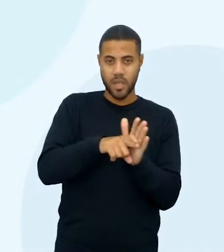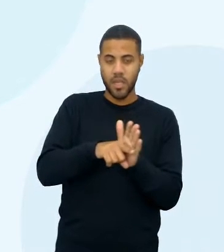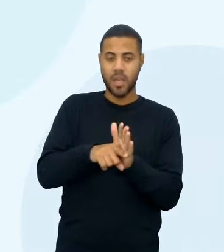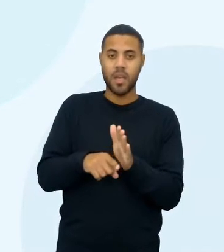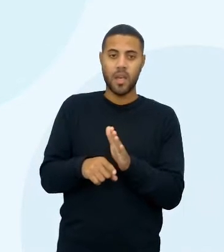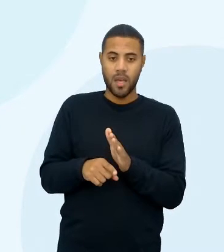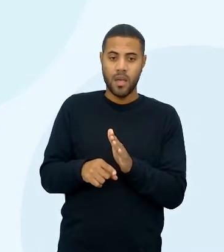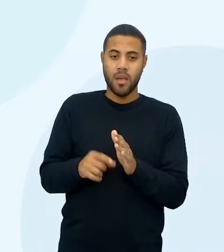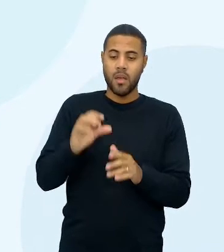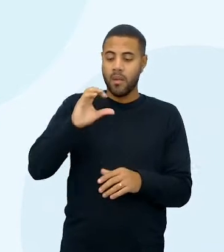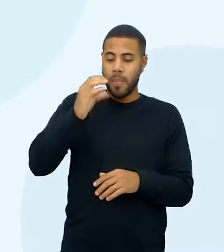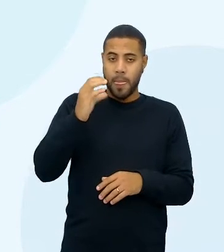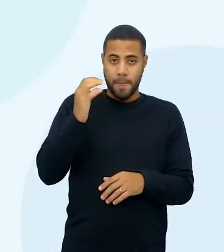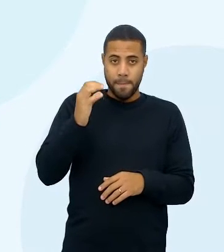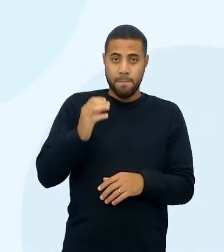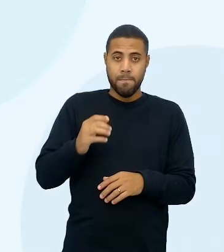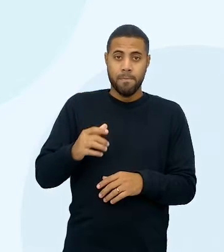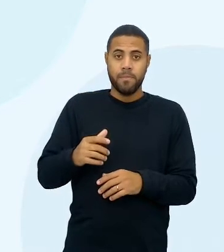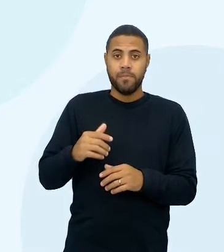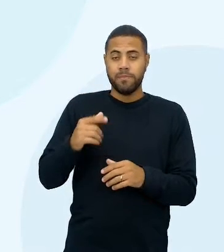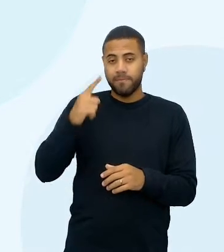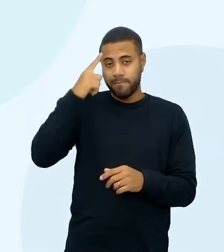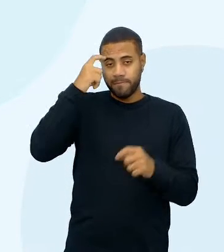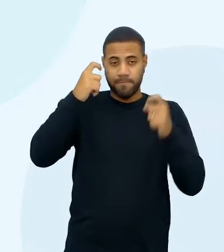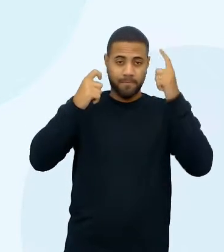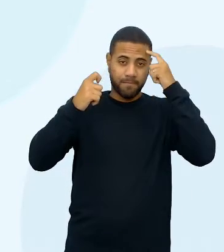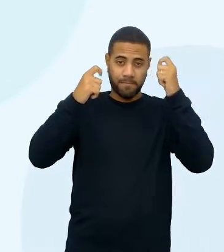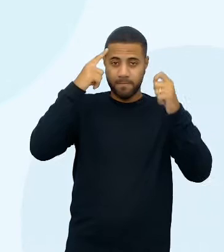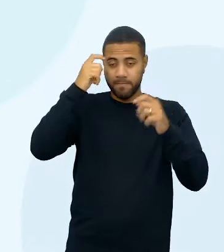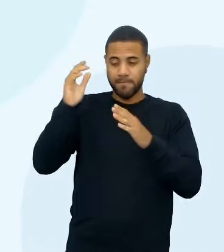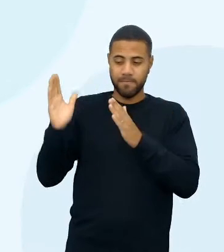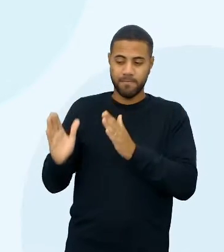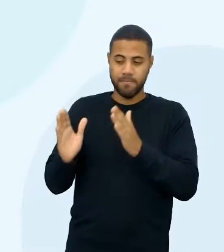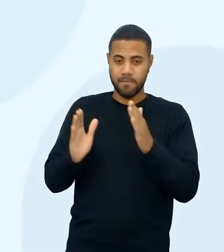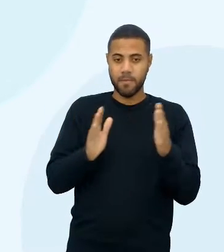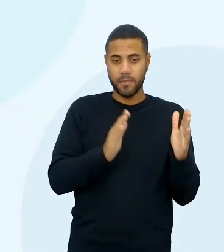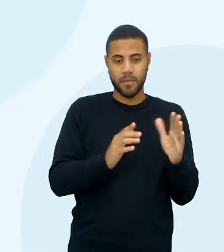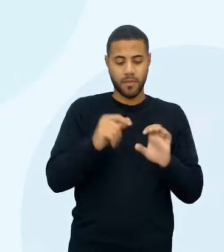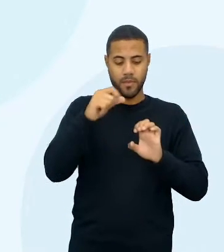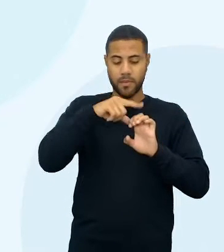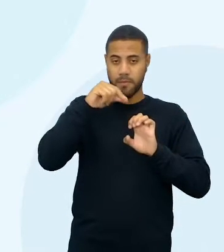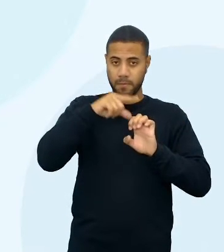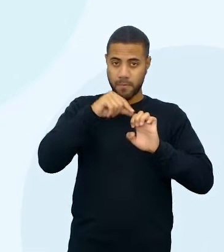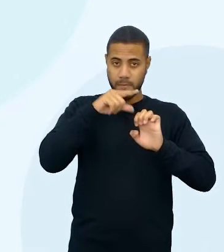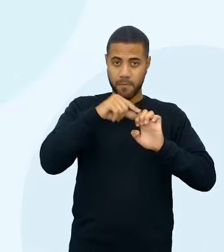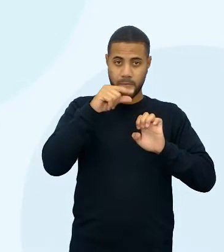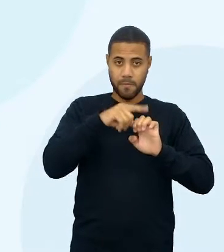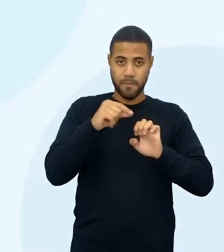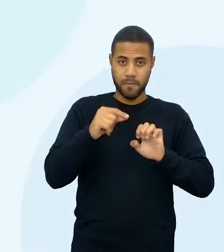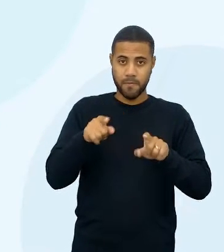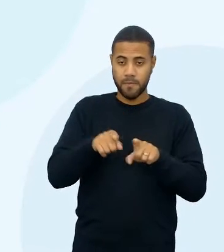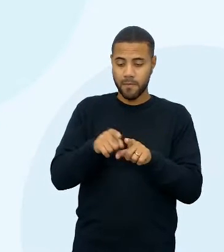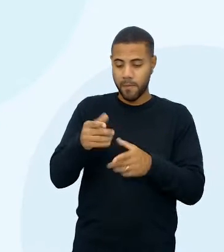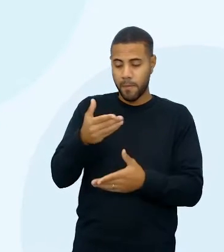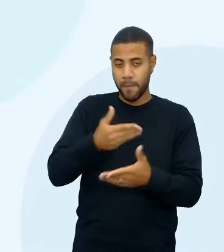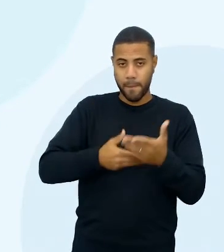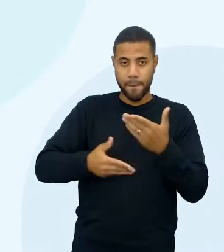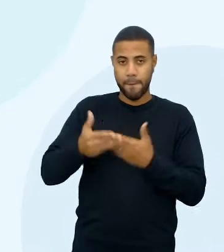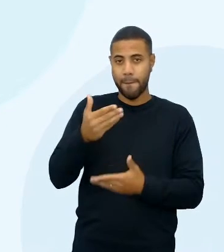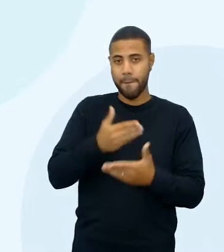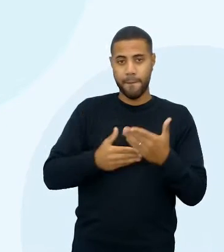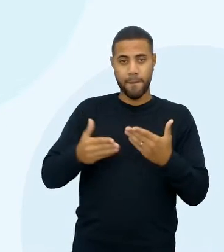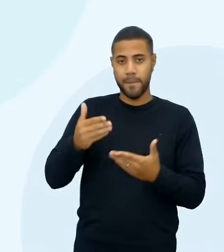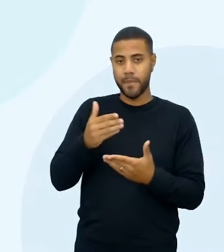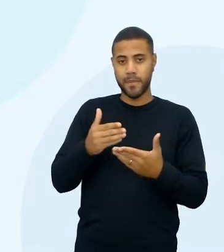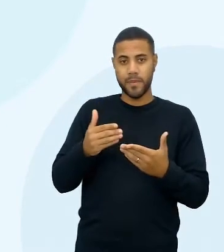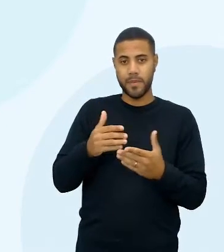científica, processos criativos, o empreendedorismo e a mediação e intervenção